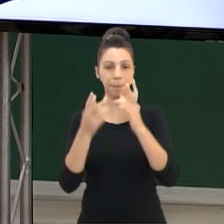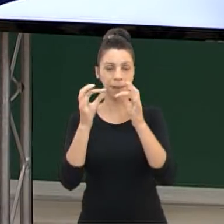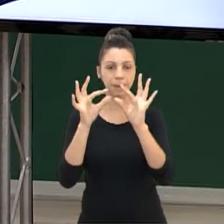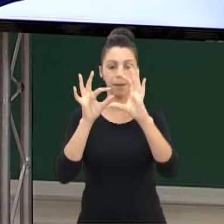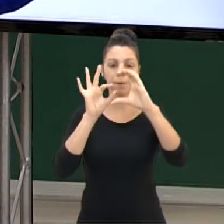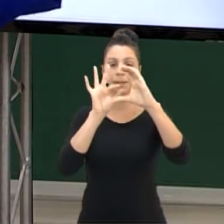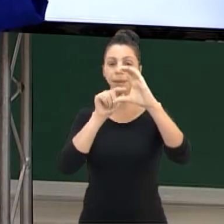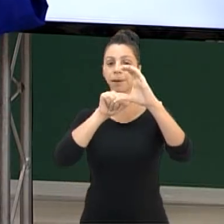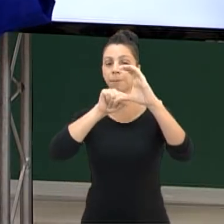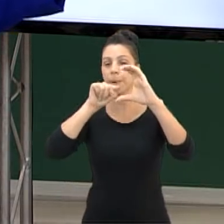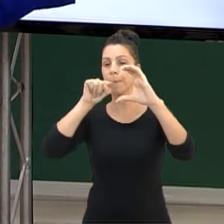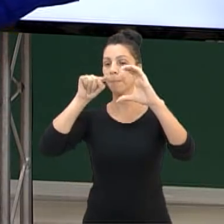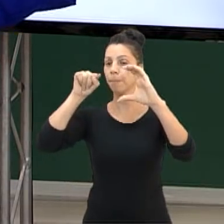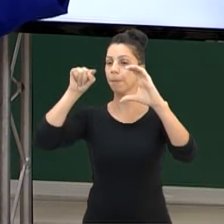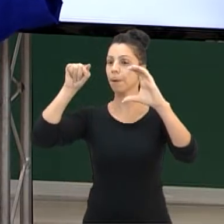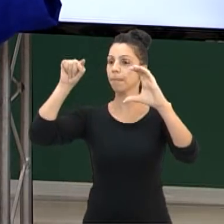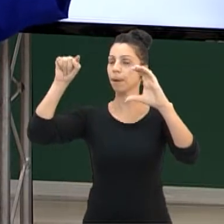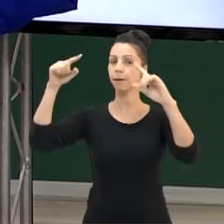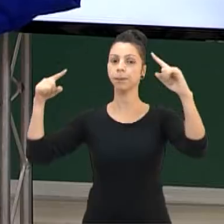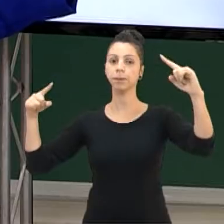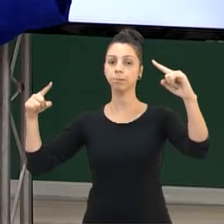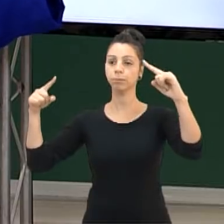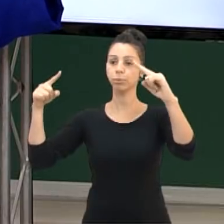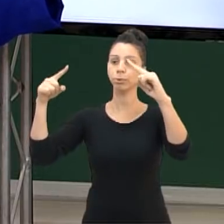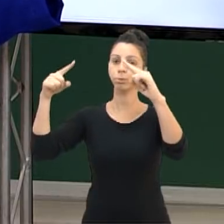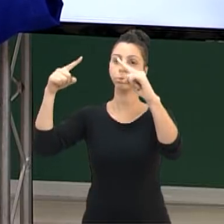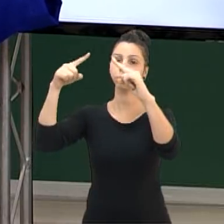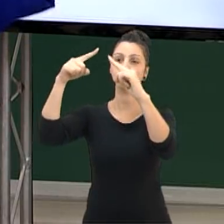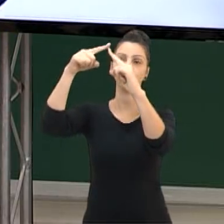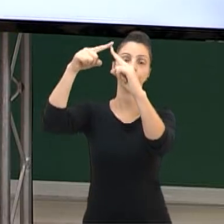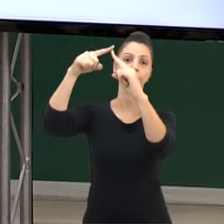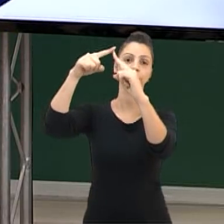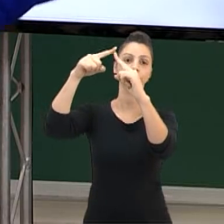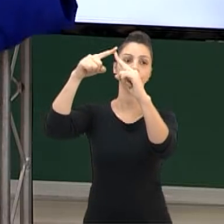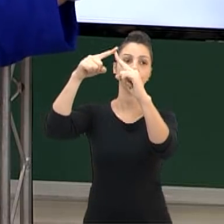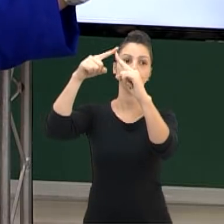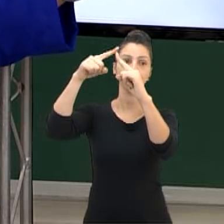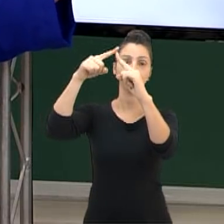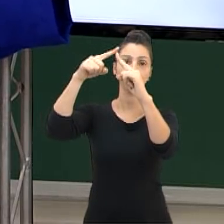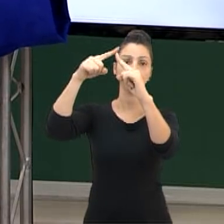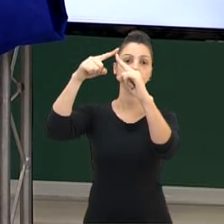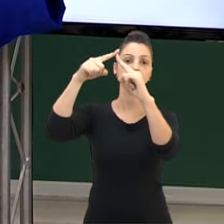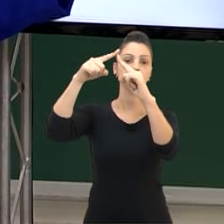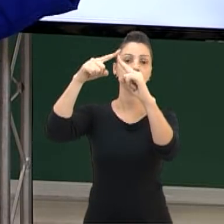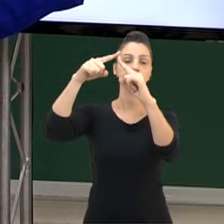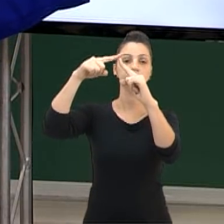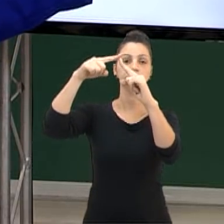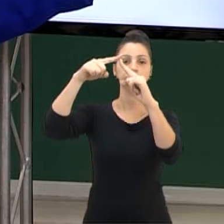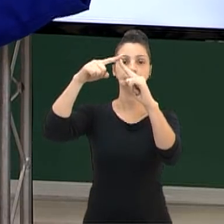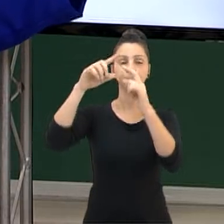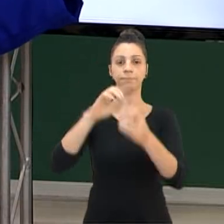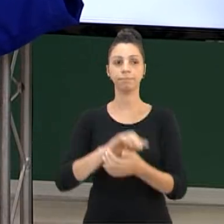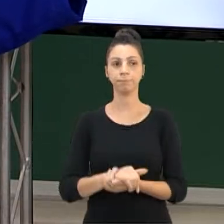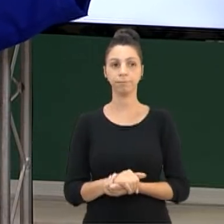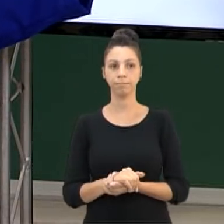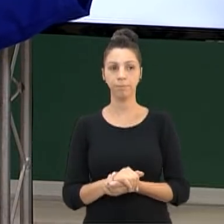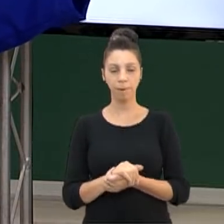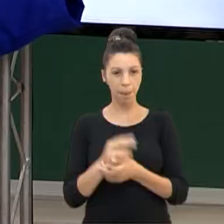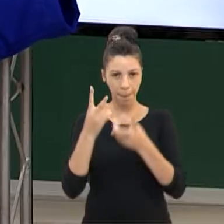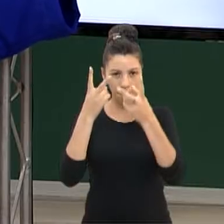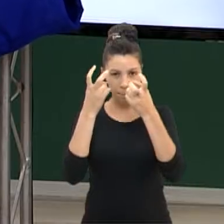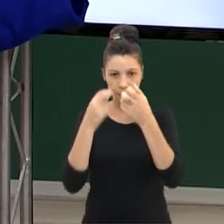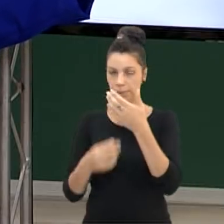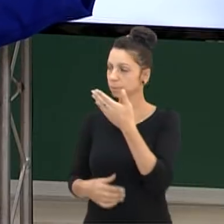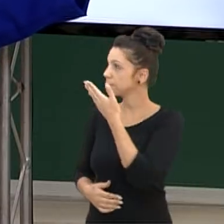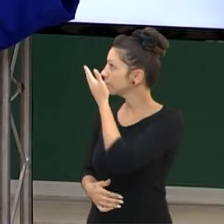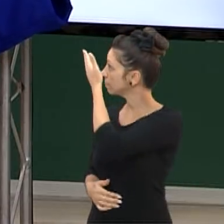de encostar, né? Um perpendicularismo, tá? Com a reta secante. Não sei se vocês conseguem enxergar